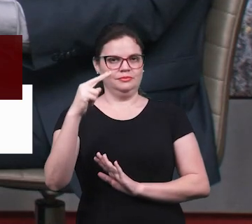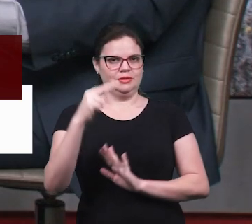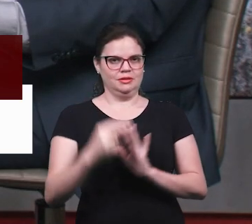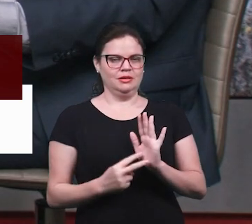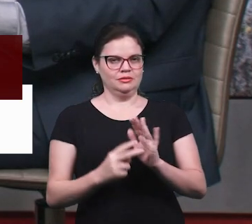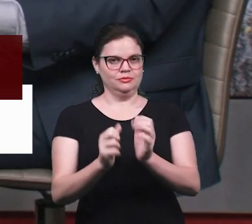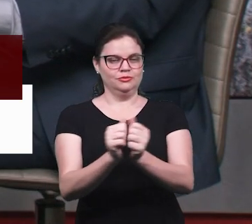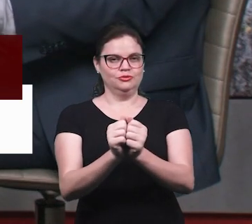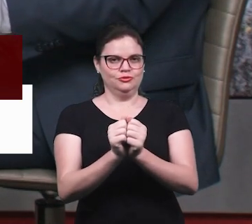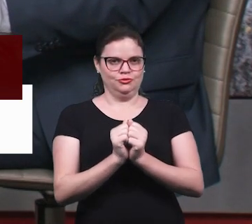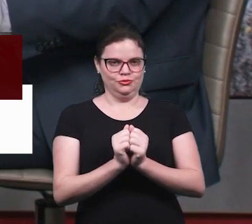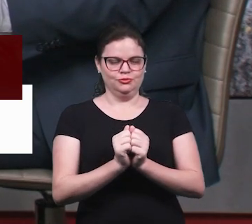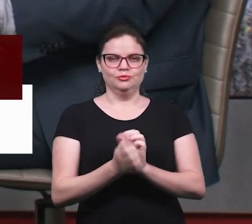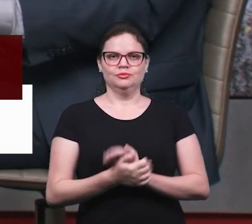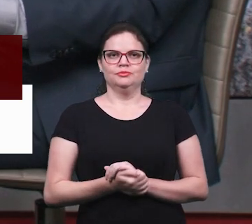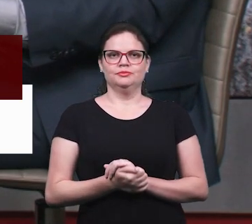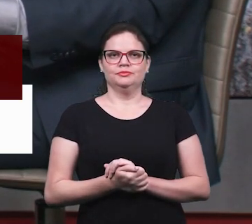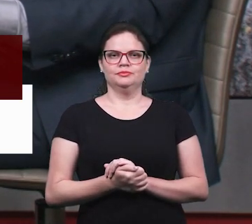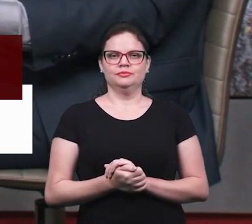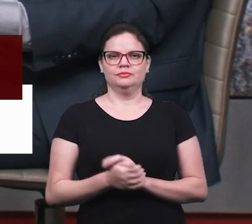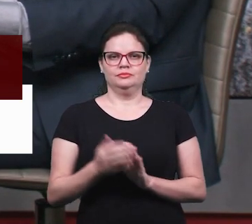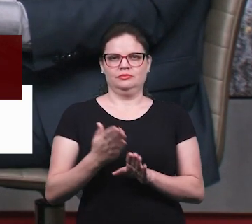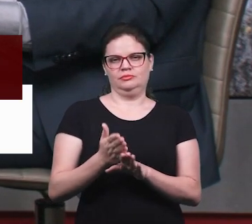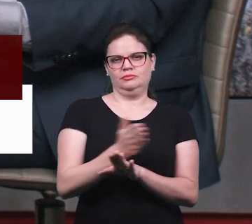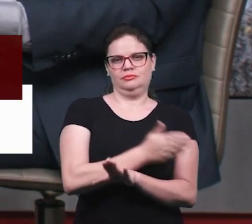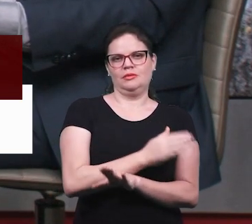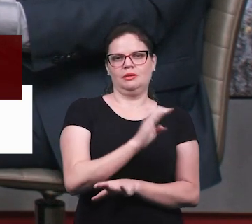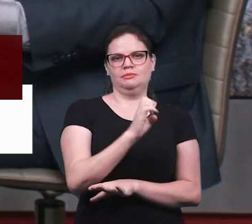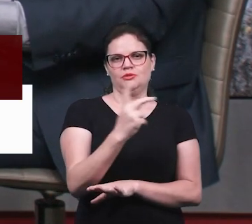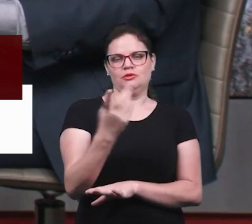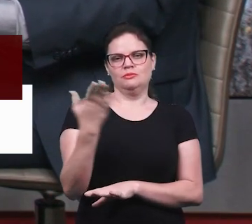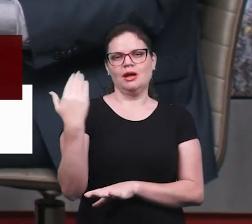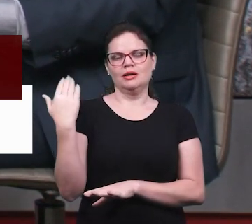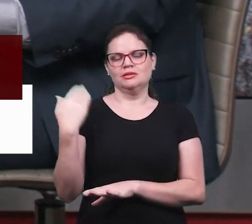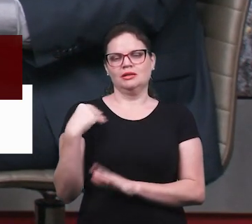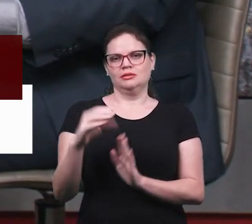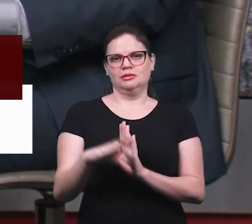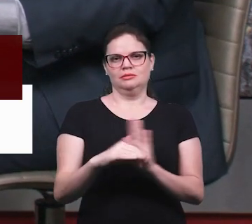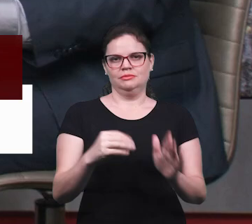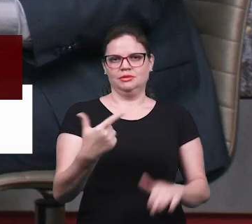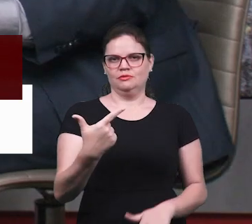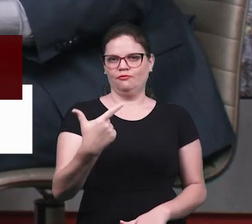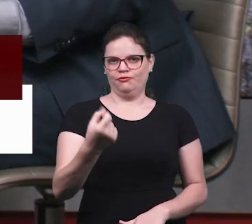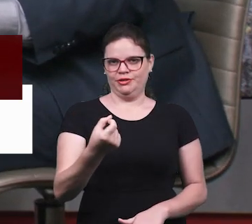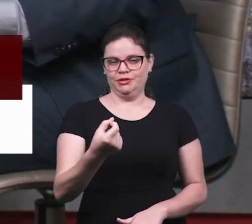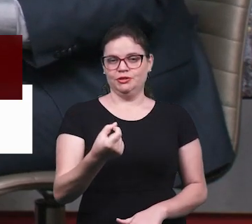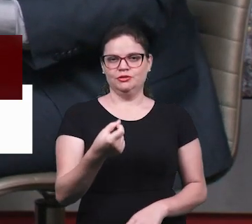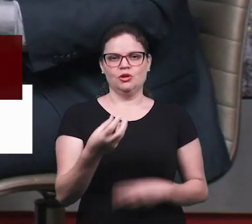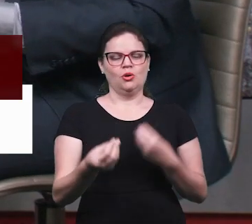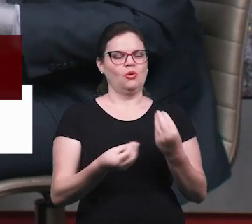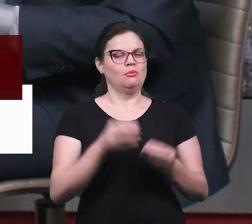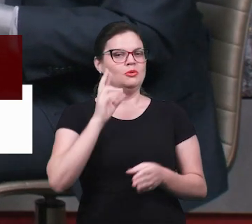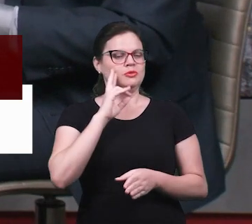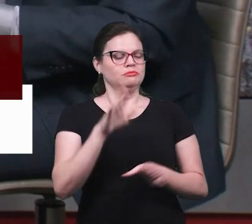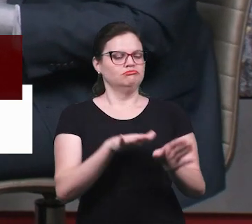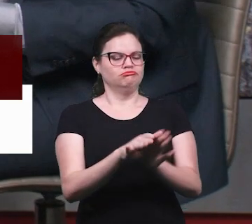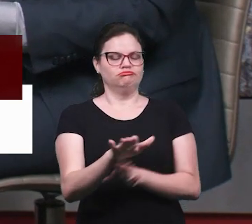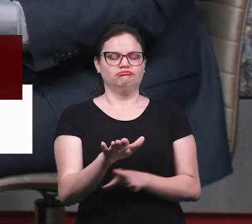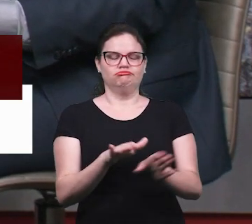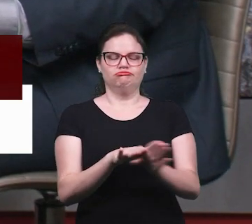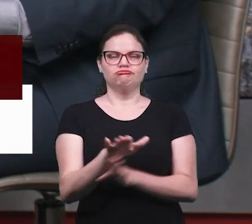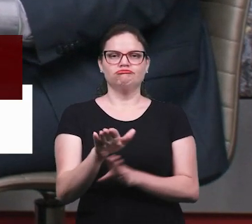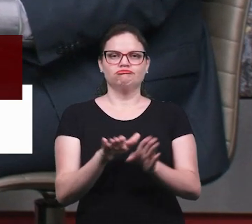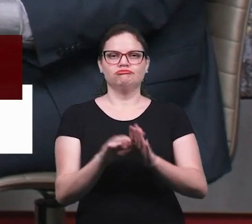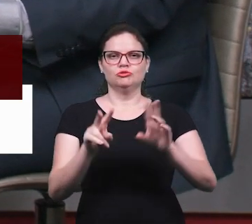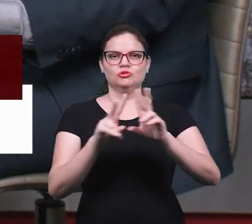leitura e nós terminamos o capítulo 20 com orientações do Senhor a